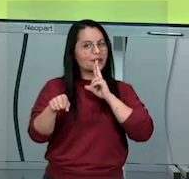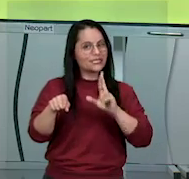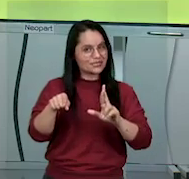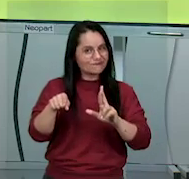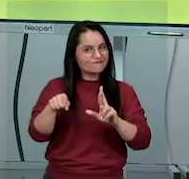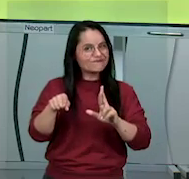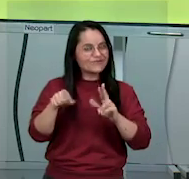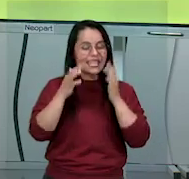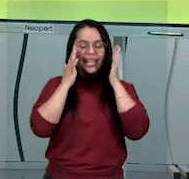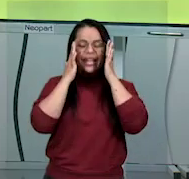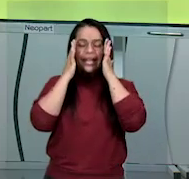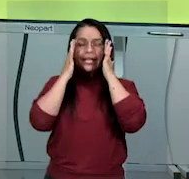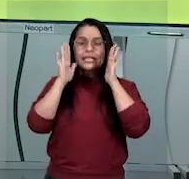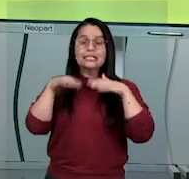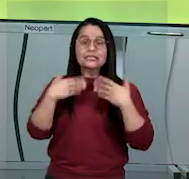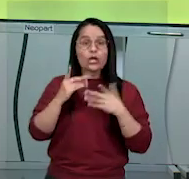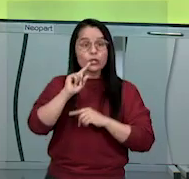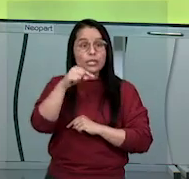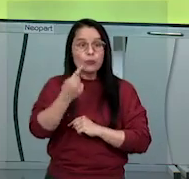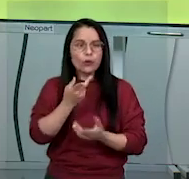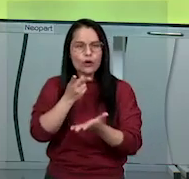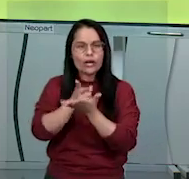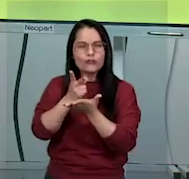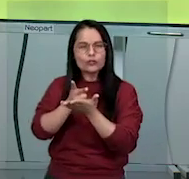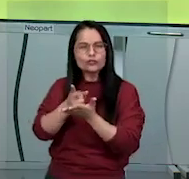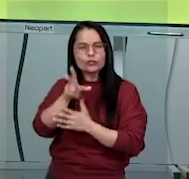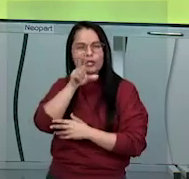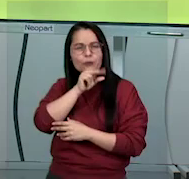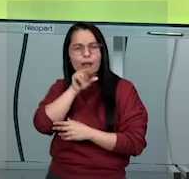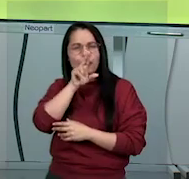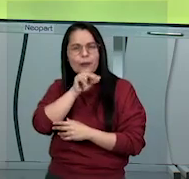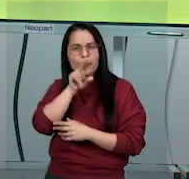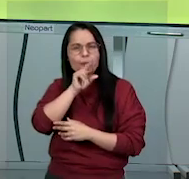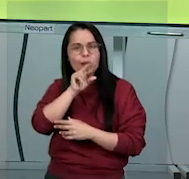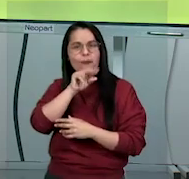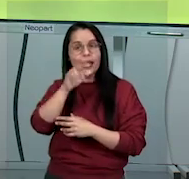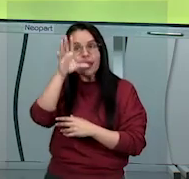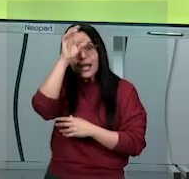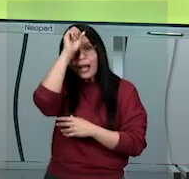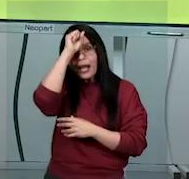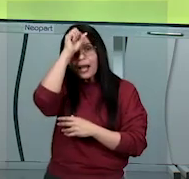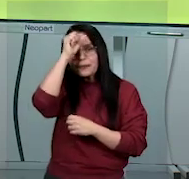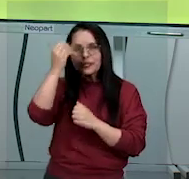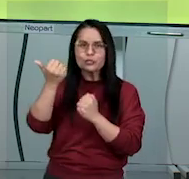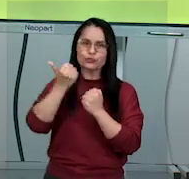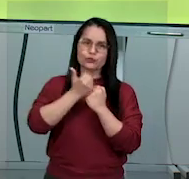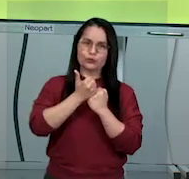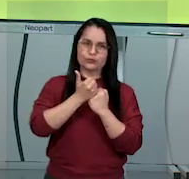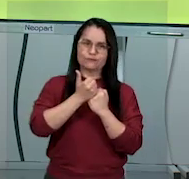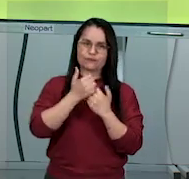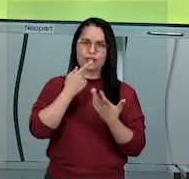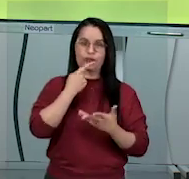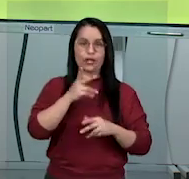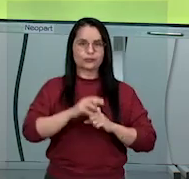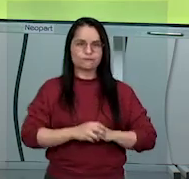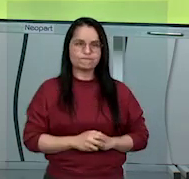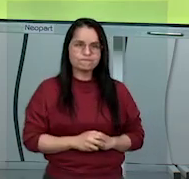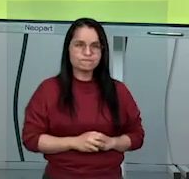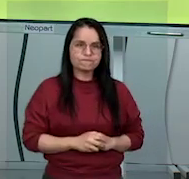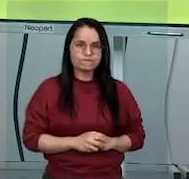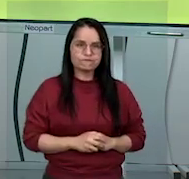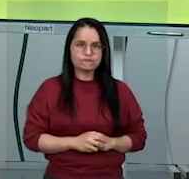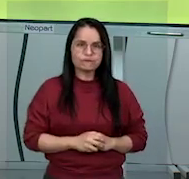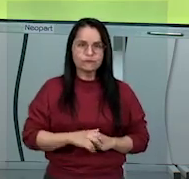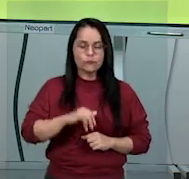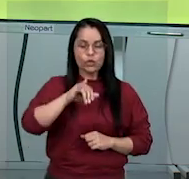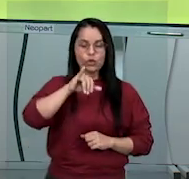é? Então, depois que ela vai continuando a falar, ela vai substituindo. Então, você não fala assim,